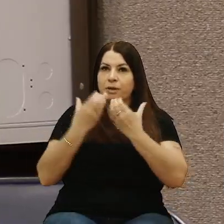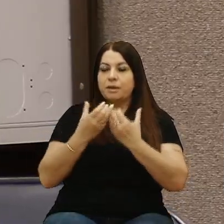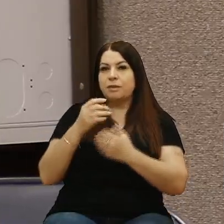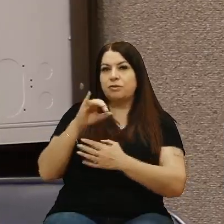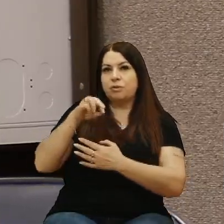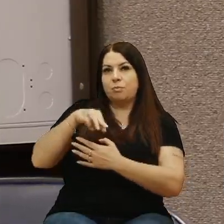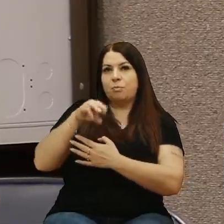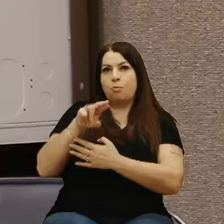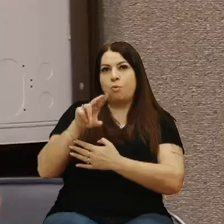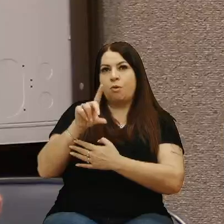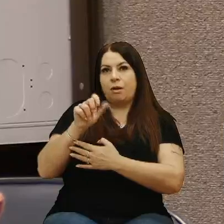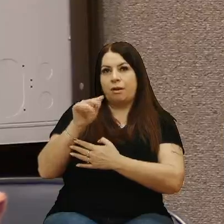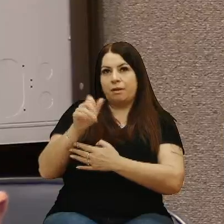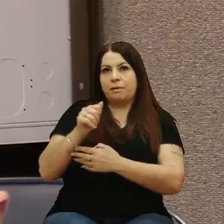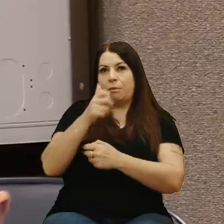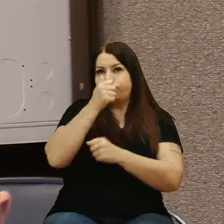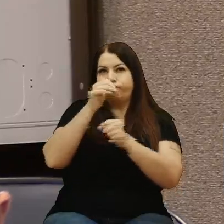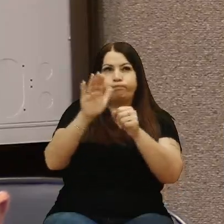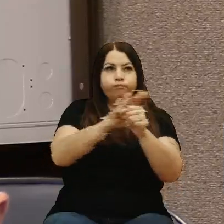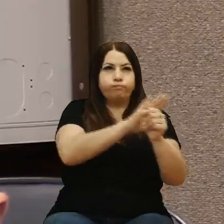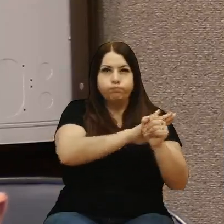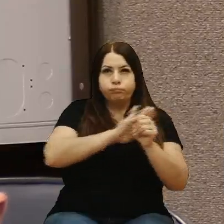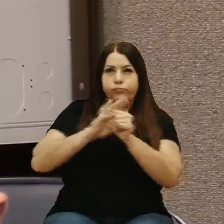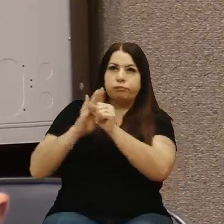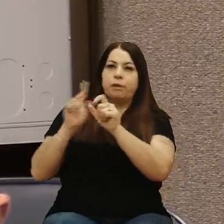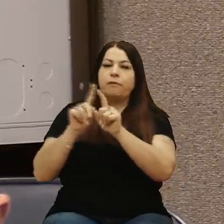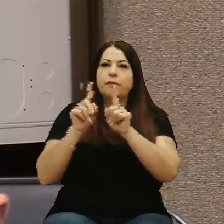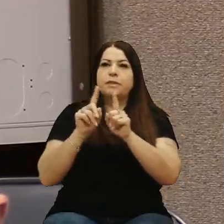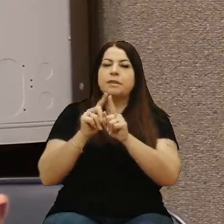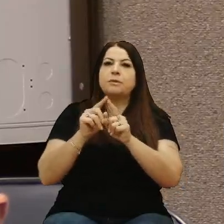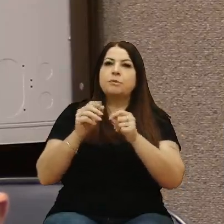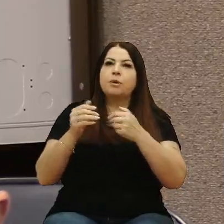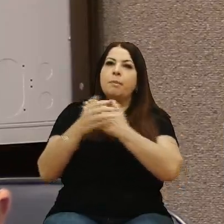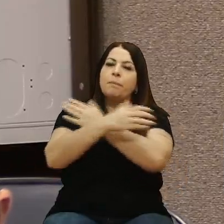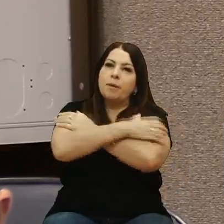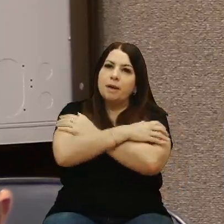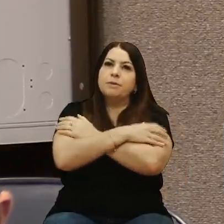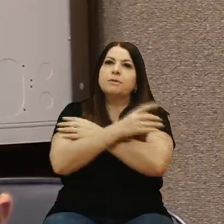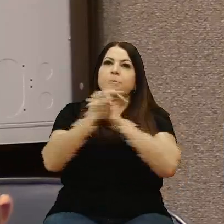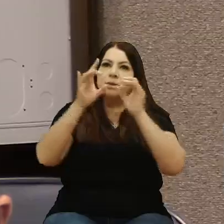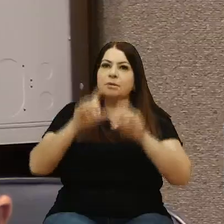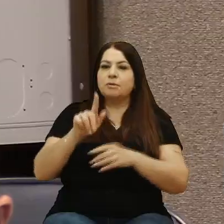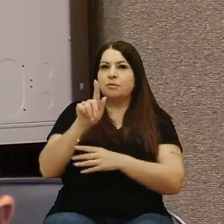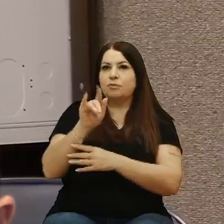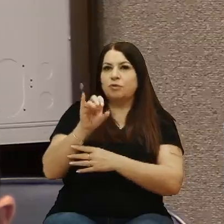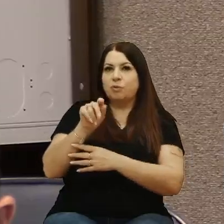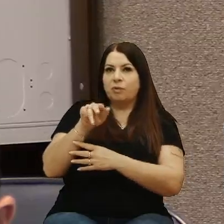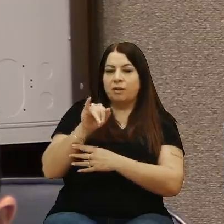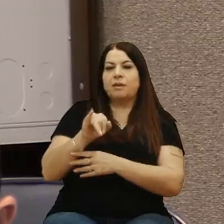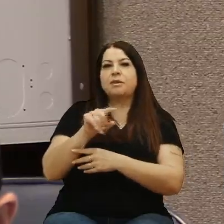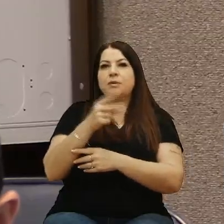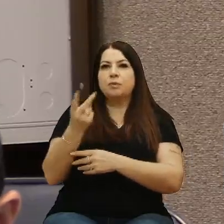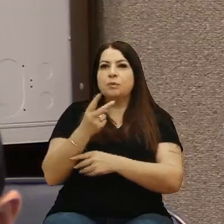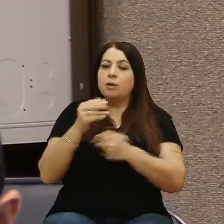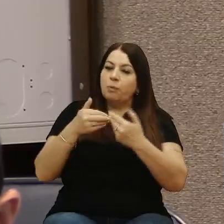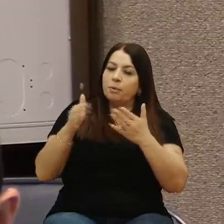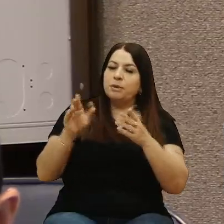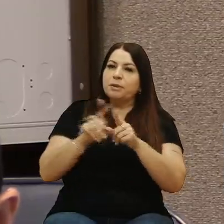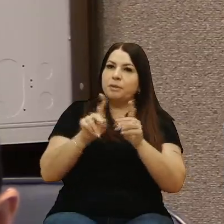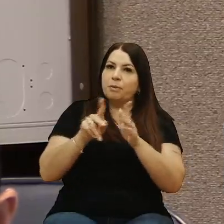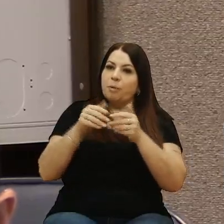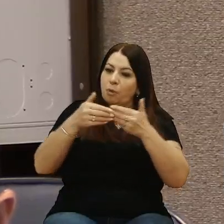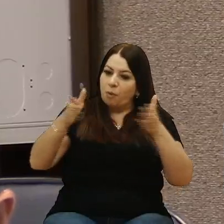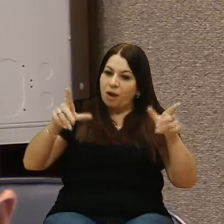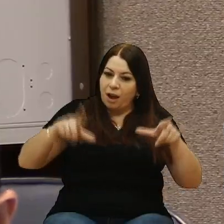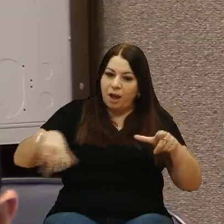Mulada. Lotamos aqueles campos lá, Fazenda Bertucci. Um abraço especial ao amigo Gilney Bertucci e a Sônia Bertucci, que abriram a propriedade para